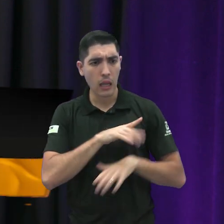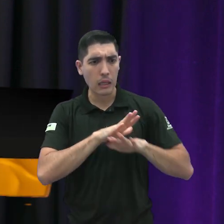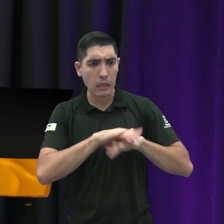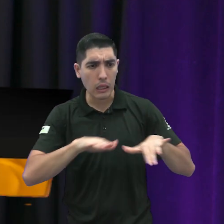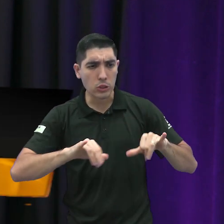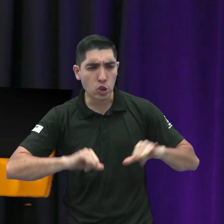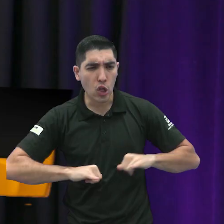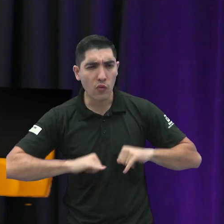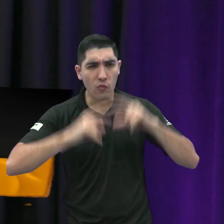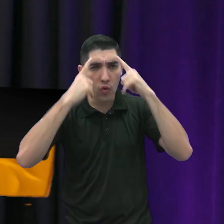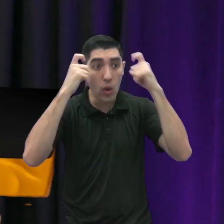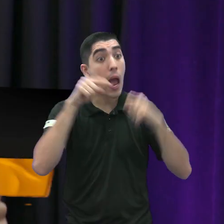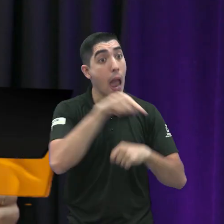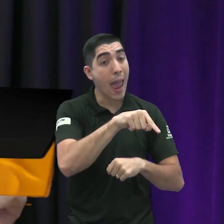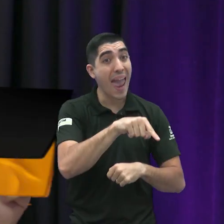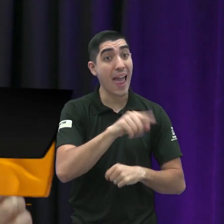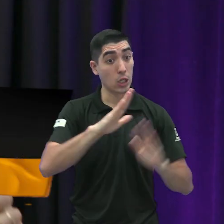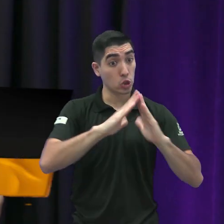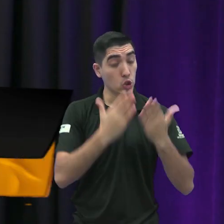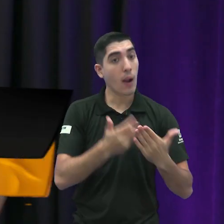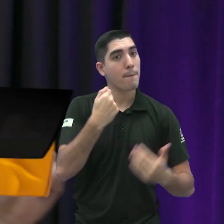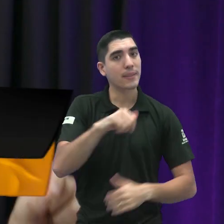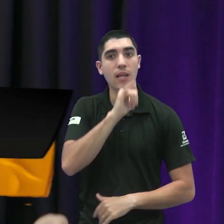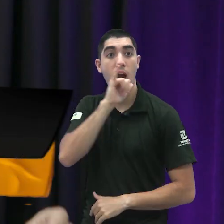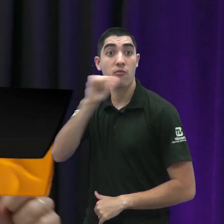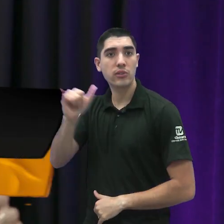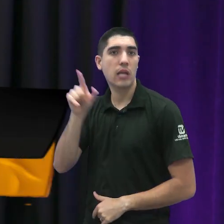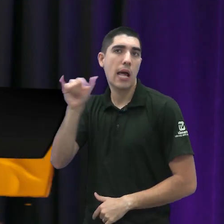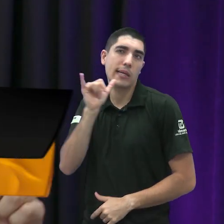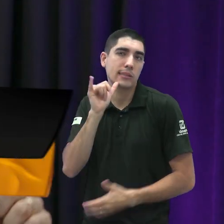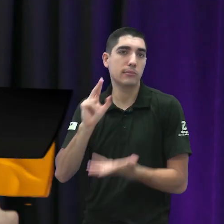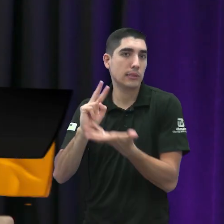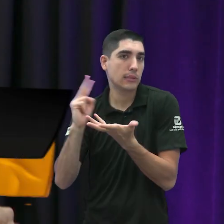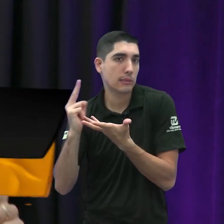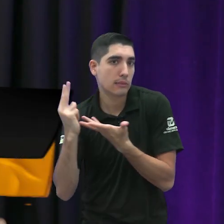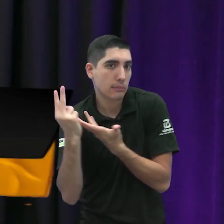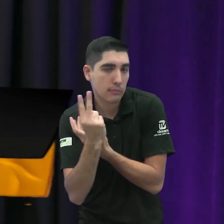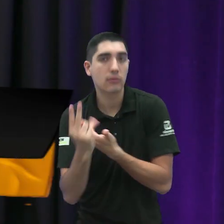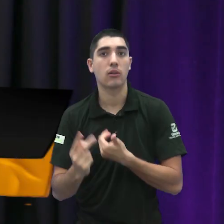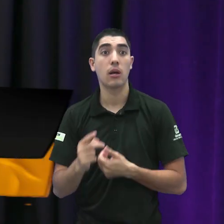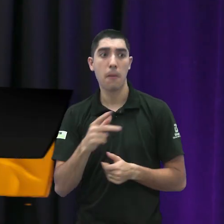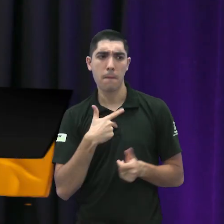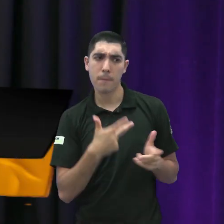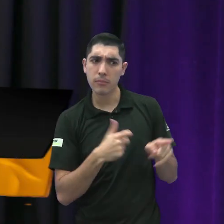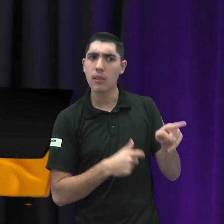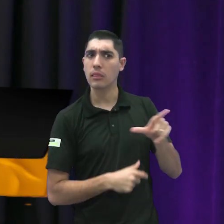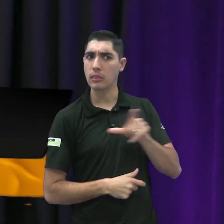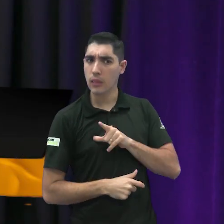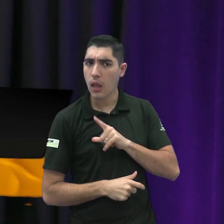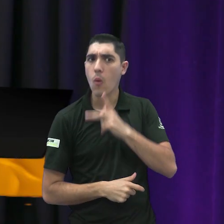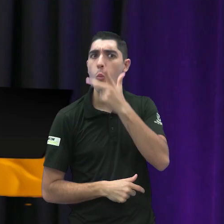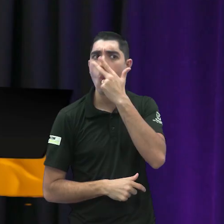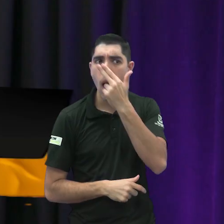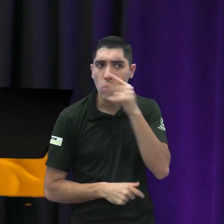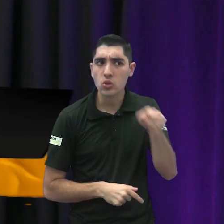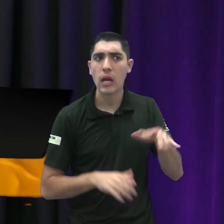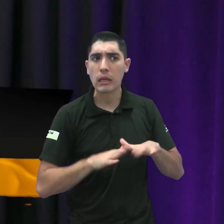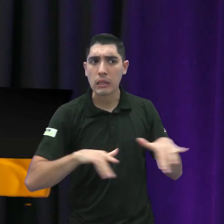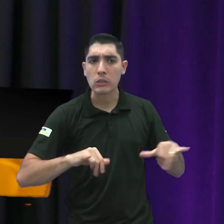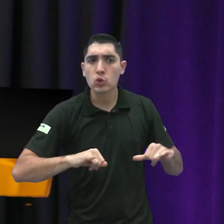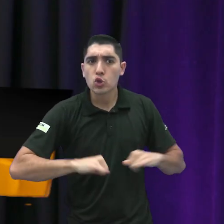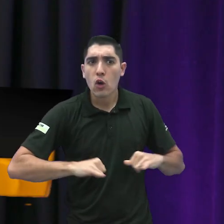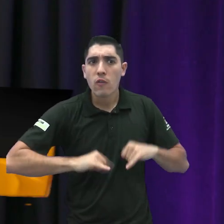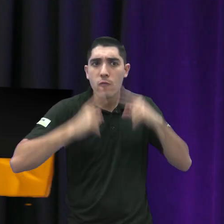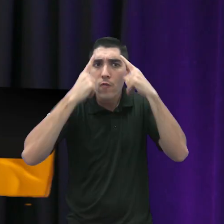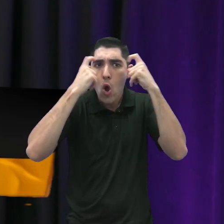No caso o Conselho Tutelar, se tem alguma suspeita de violência doméstica contra as crianças. Então, às vezes,